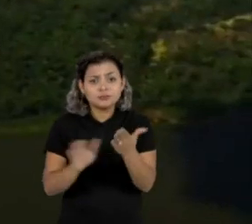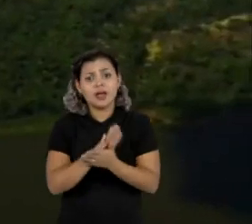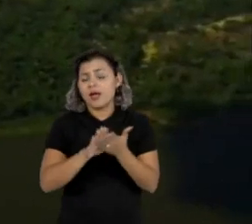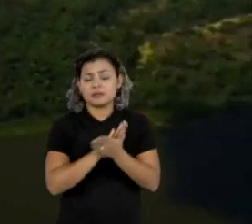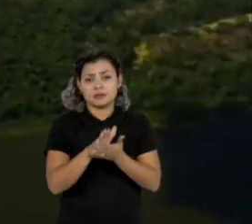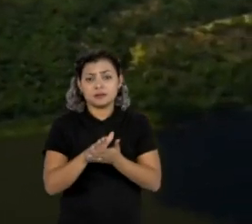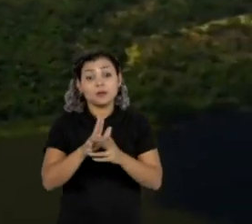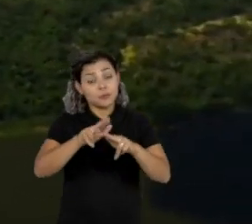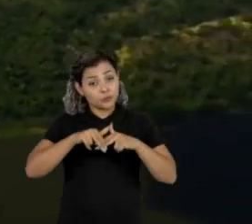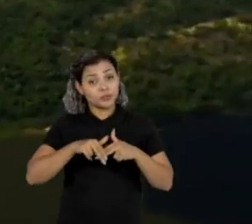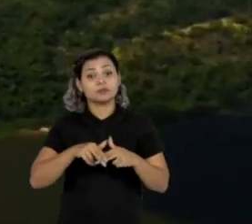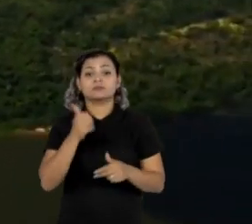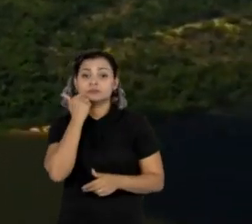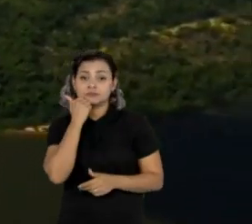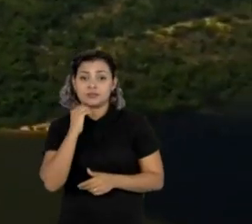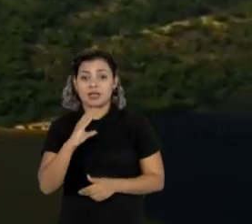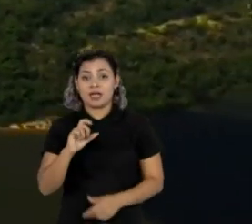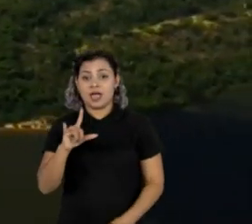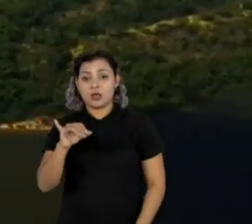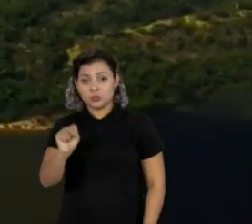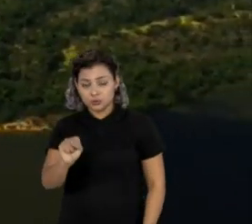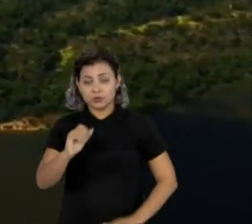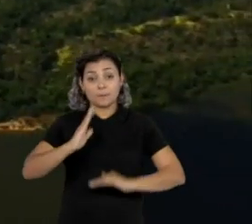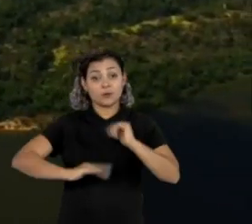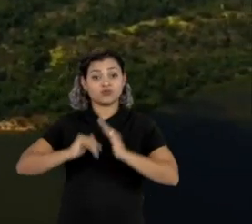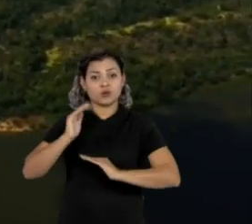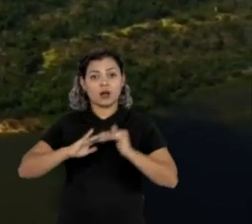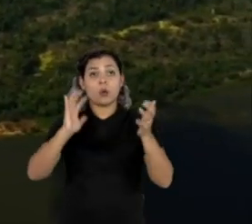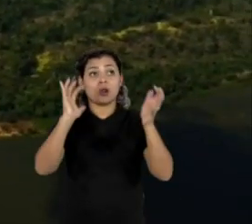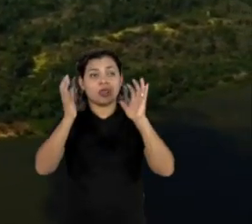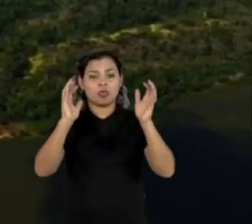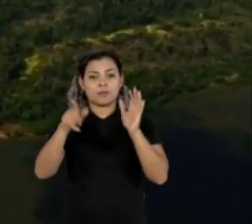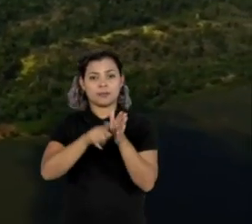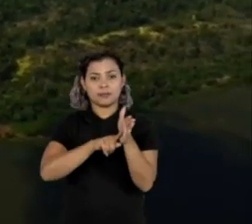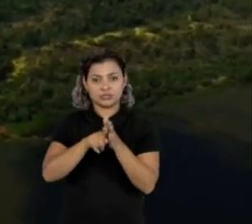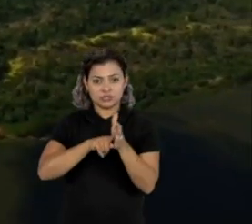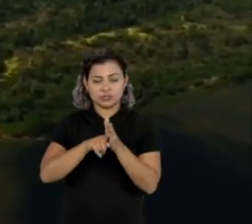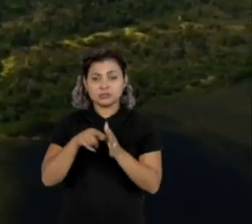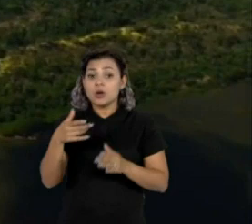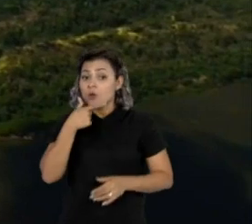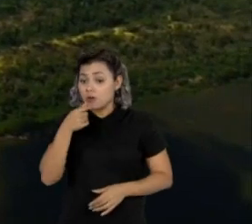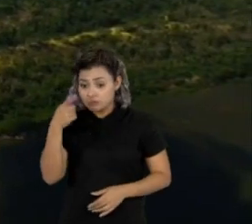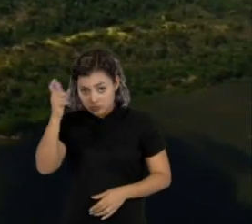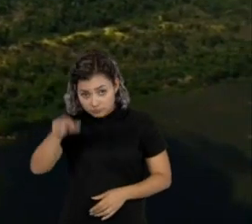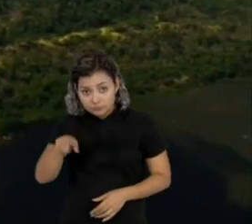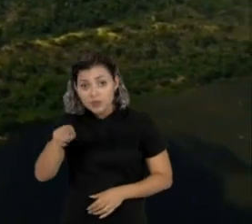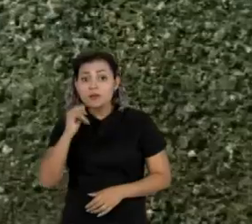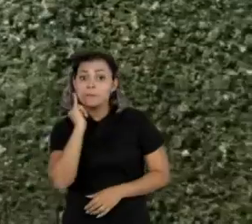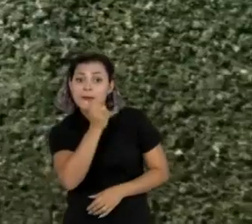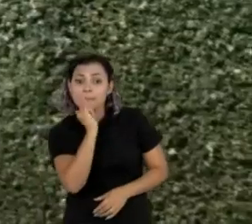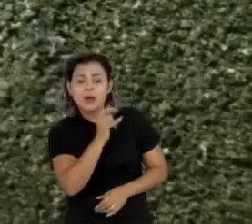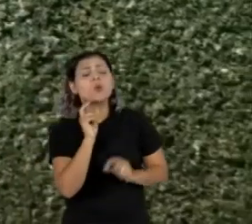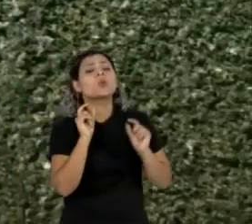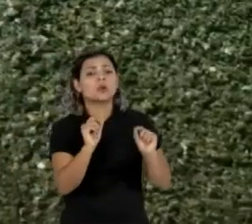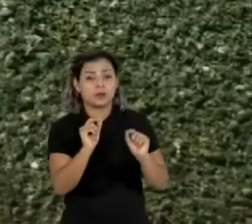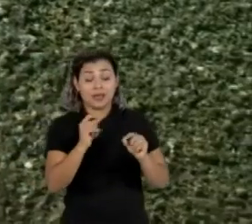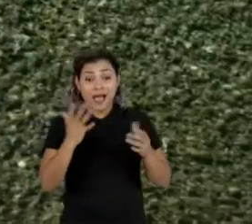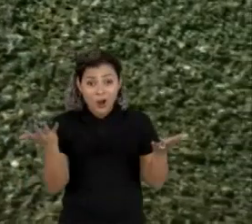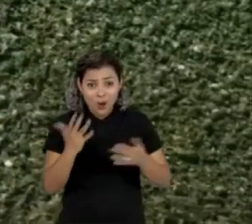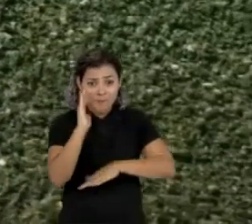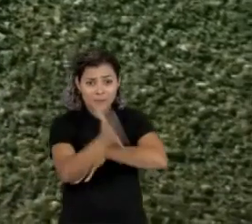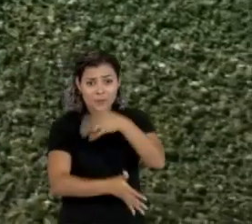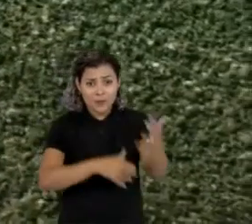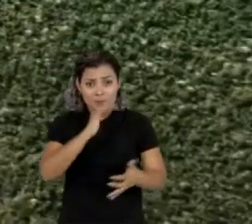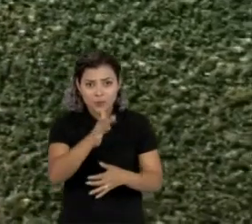Em entrevista, o cientista Carlos Nobre, especializado em mudanças climáticas, alertou que com o ritmo atual de